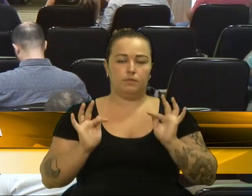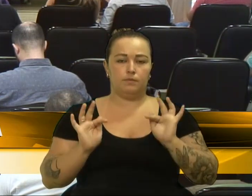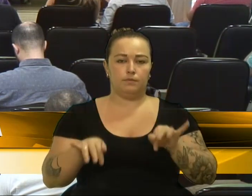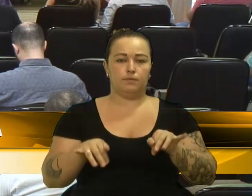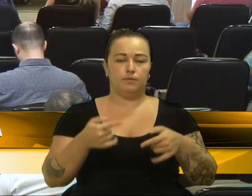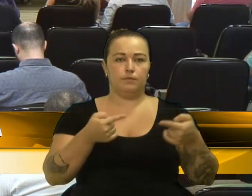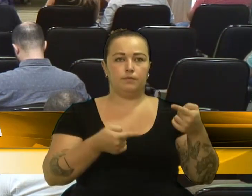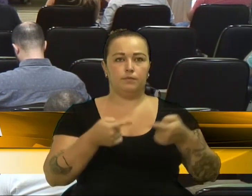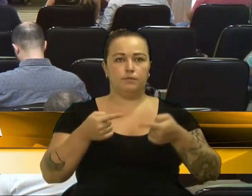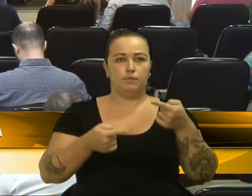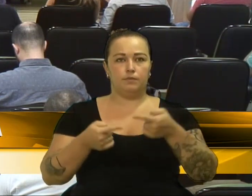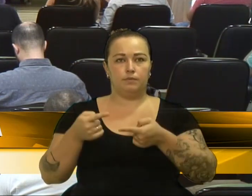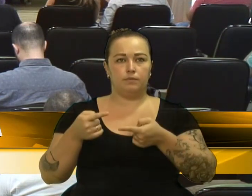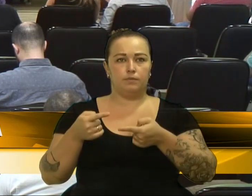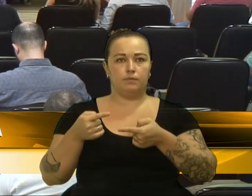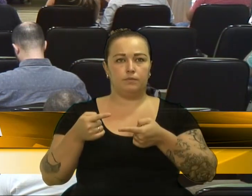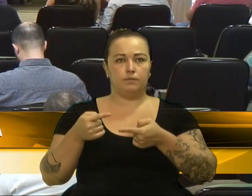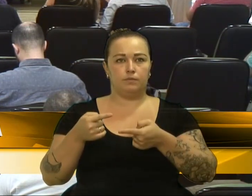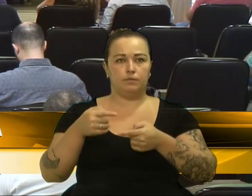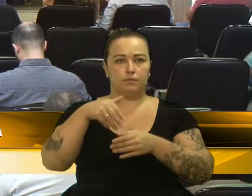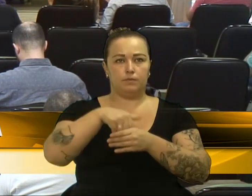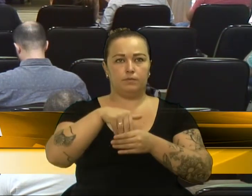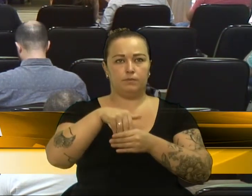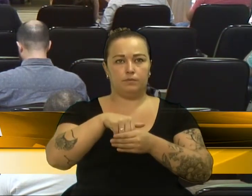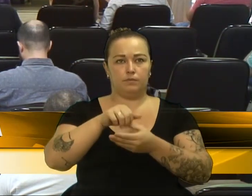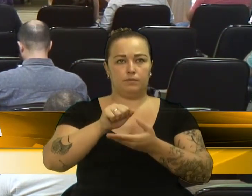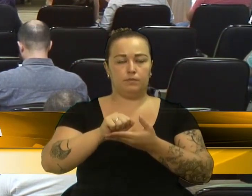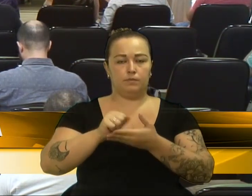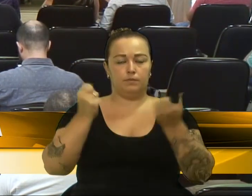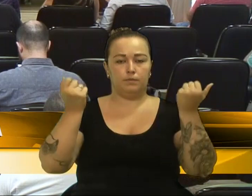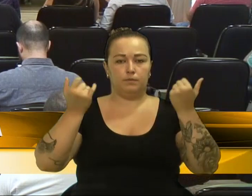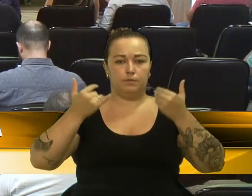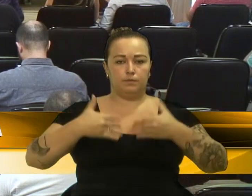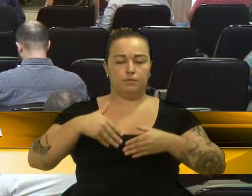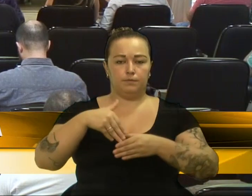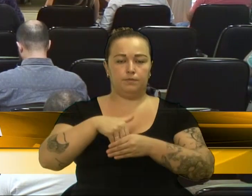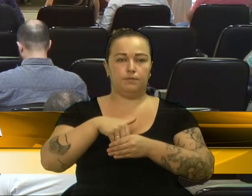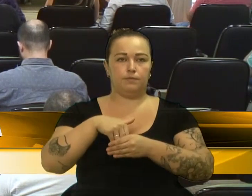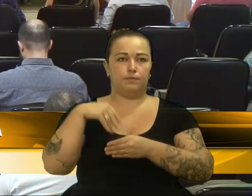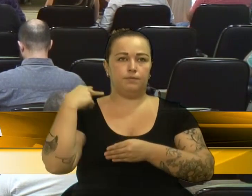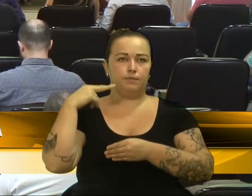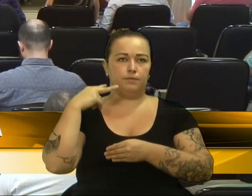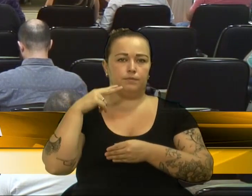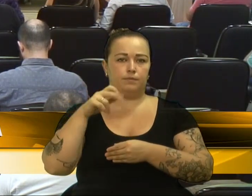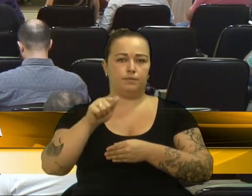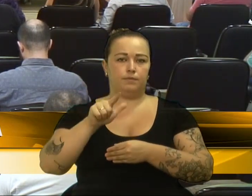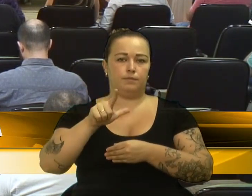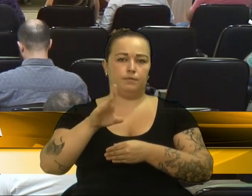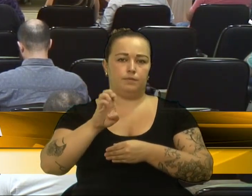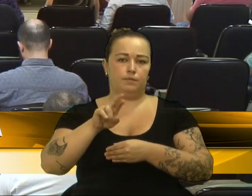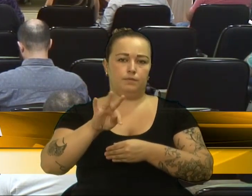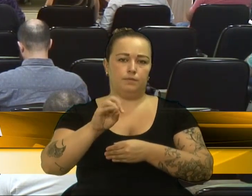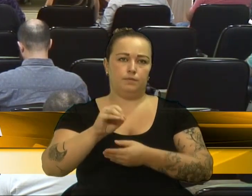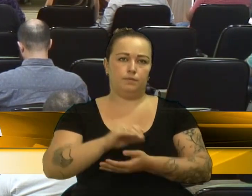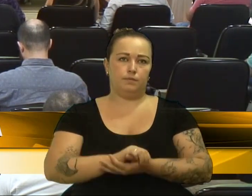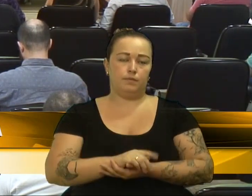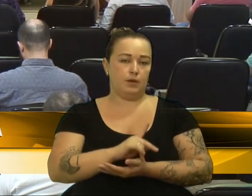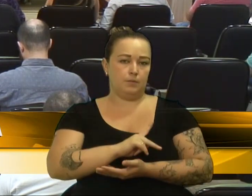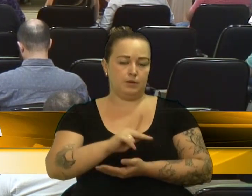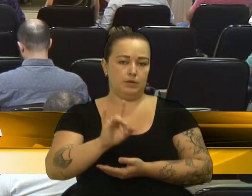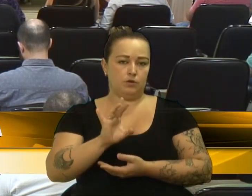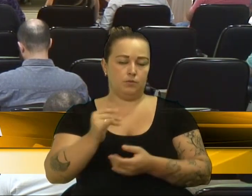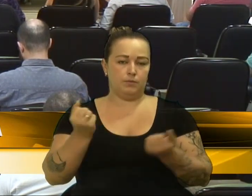Encerrada a discussão, em votação... Para declarar o voto. Para declarar o voto, vereador Alberto Meneguzzi. Presidente, só para